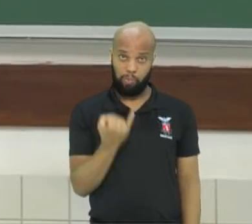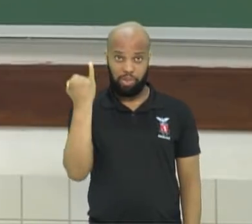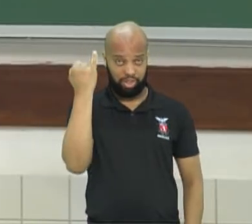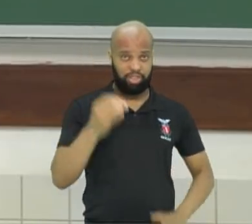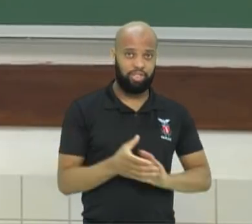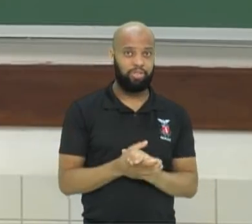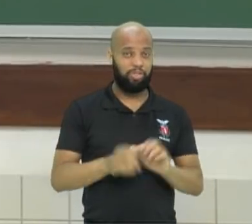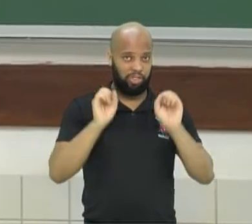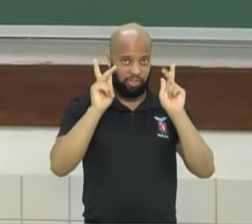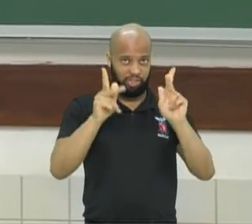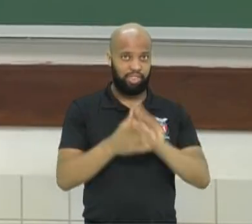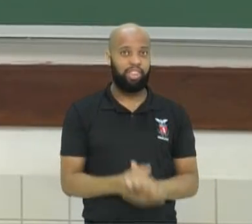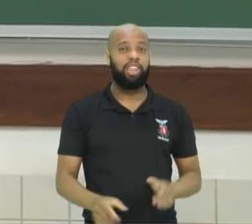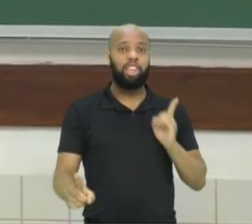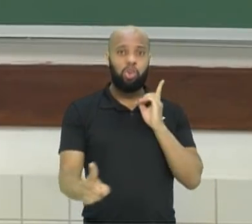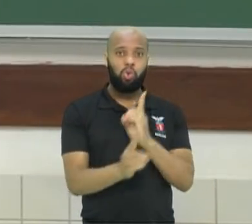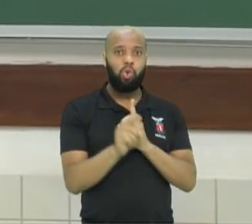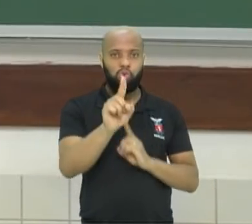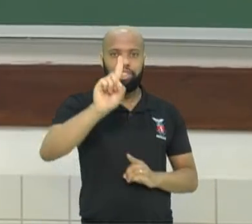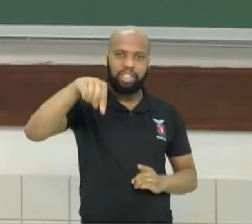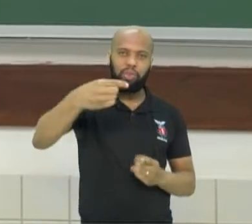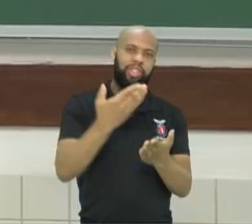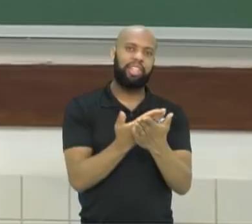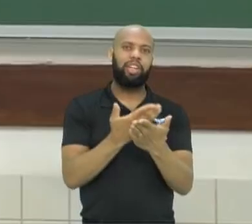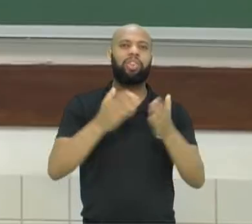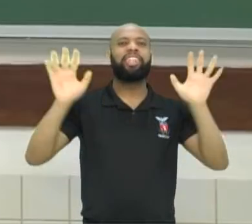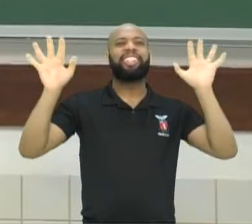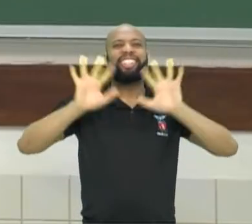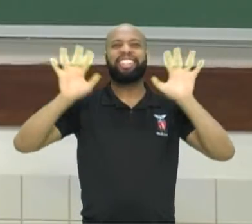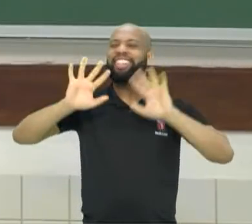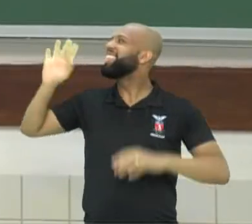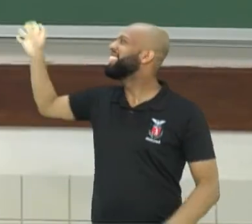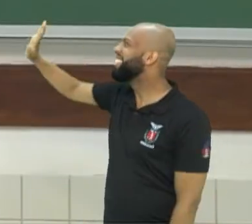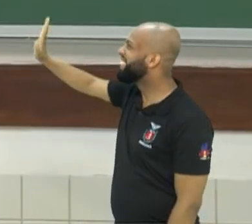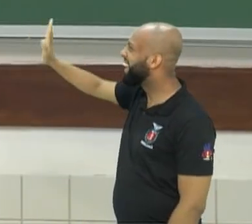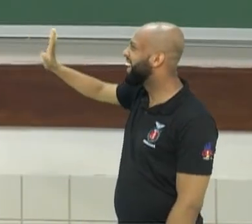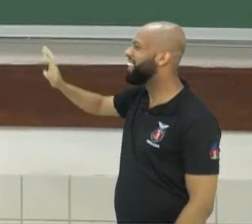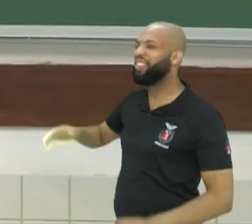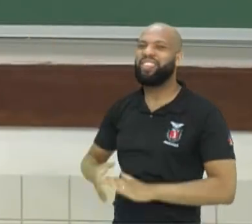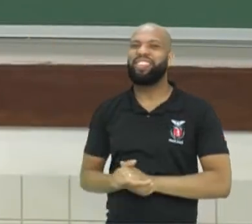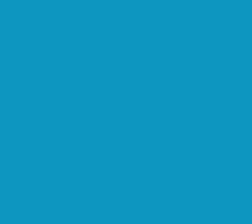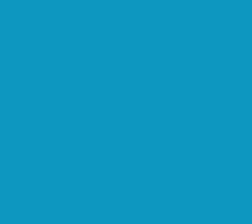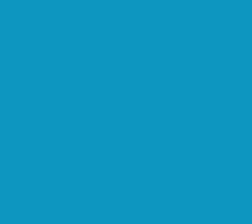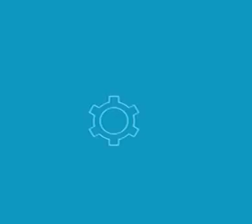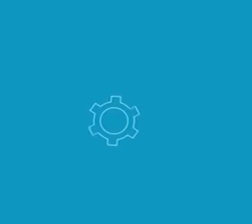disso, beleza? Vejo vocês na próxima aula. Bye, bye, Nathan!